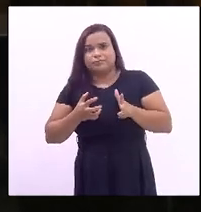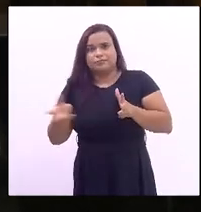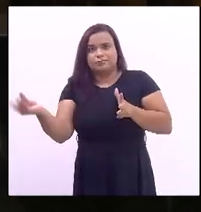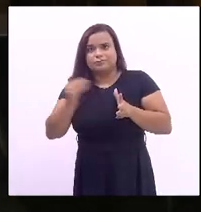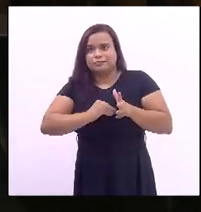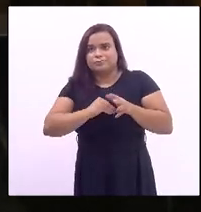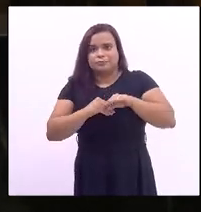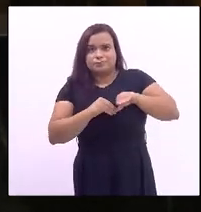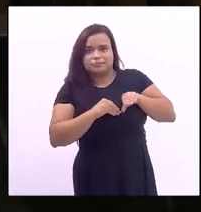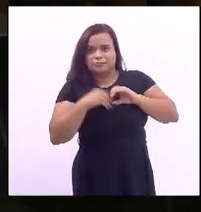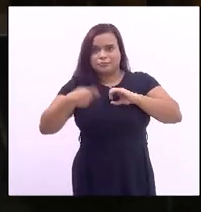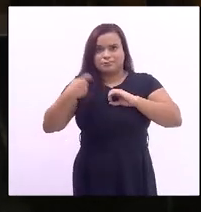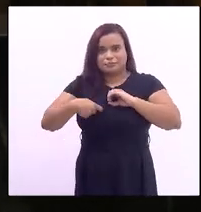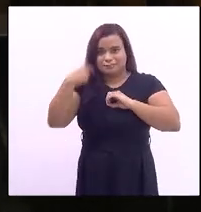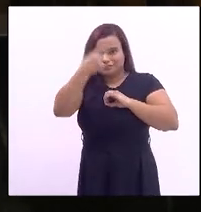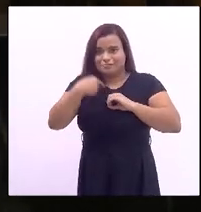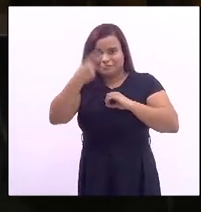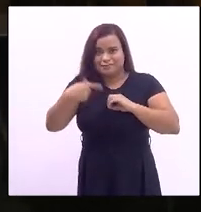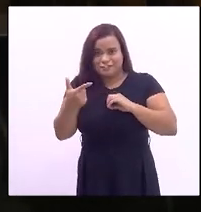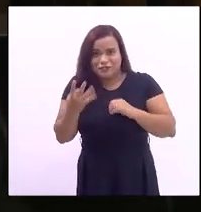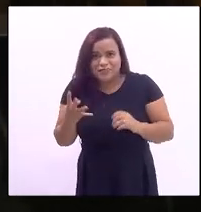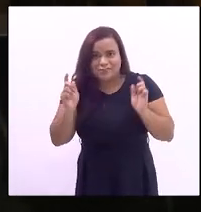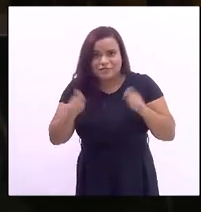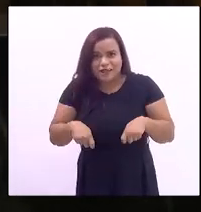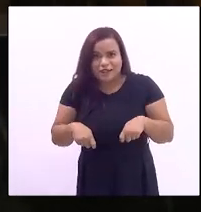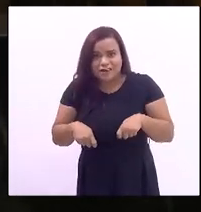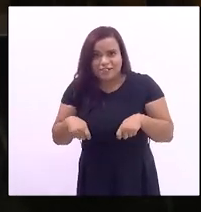sua farda 24 horas